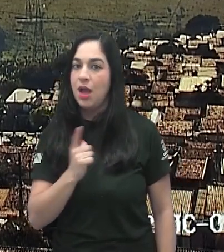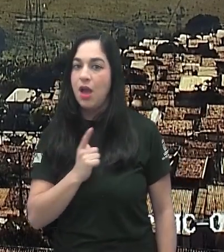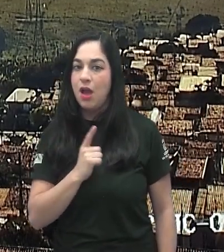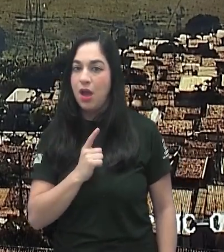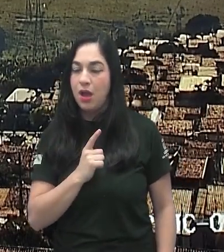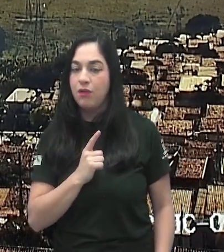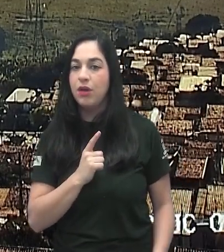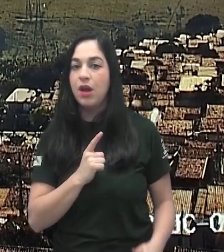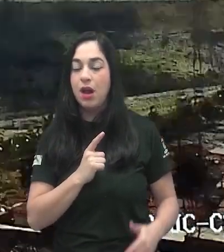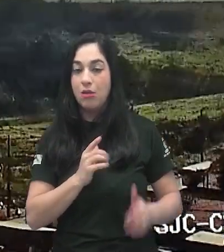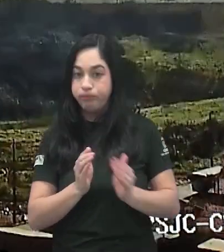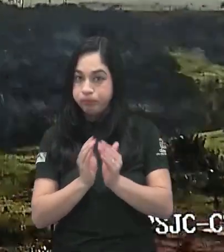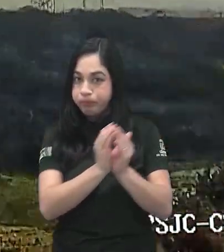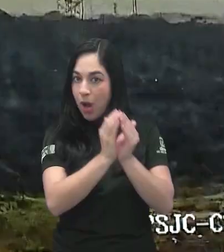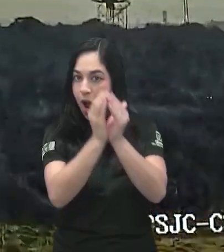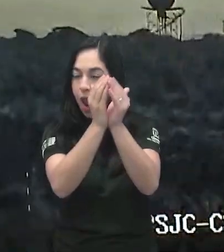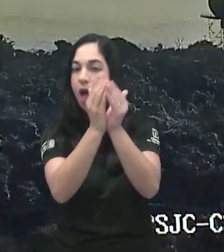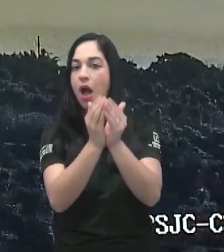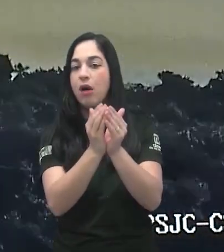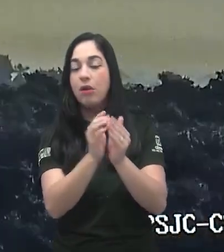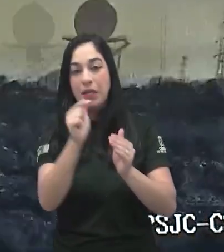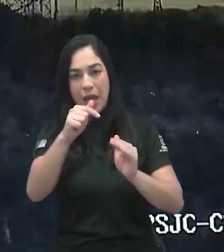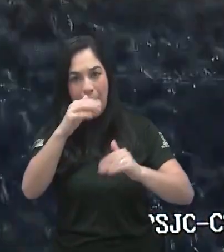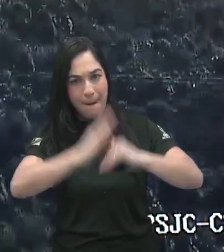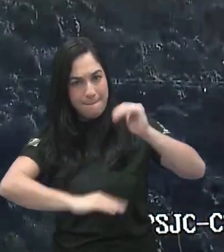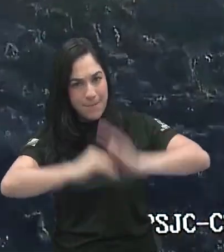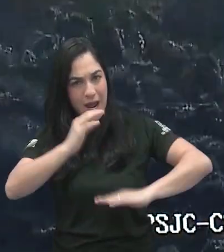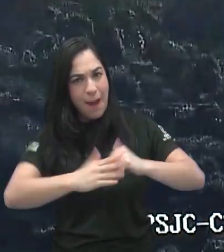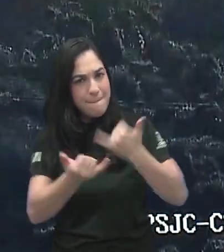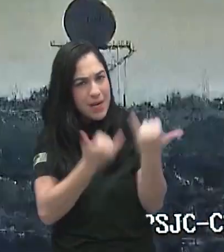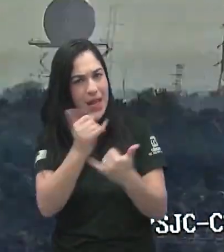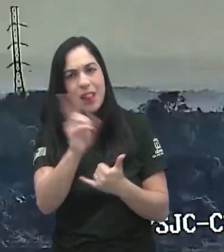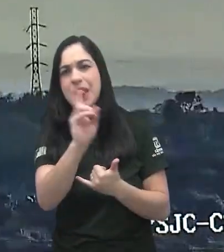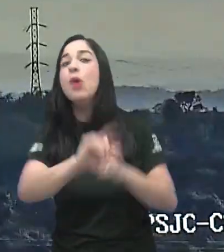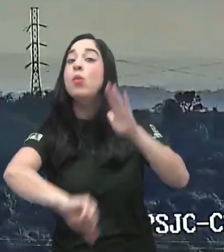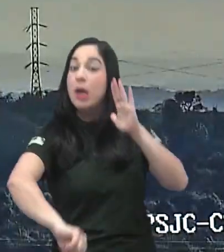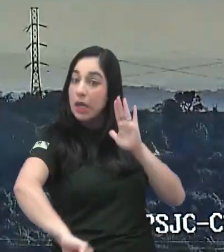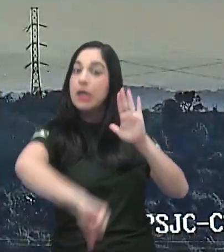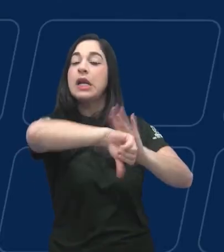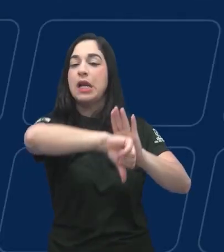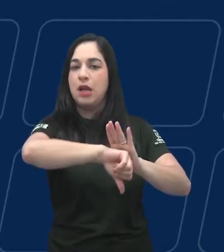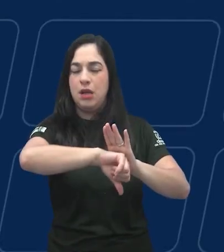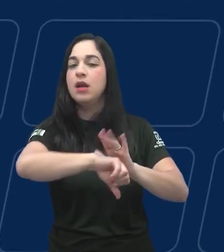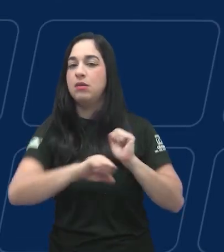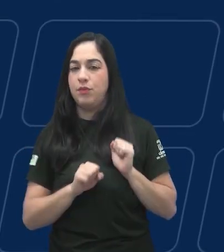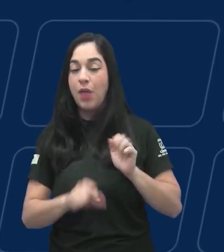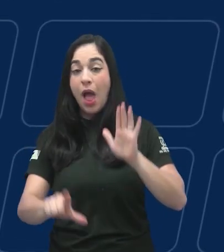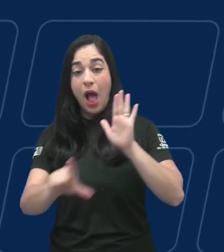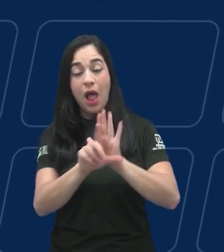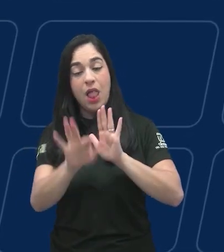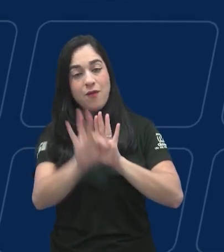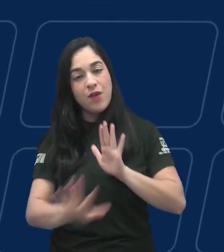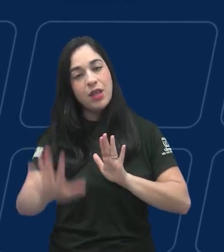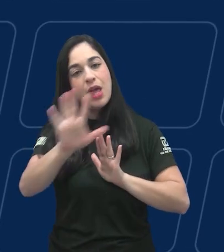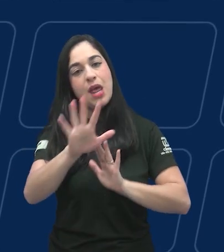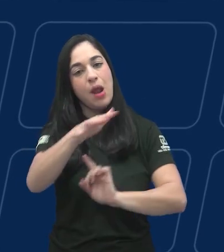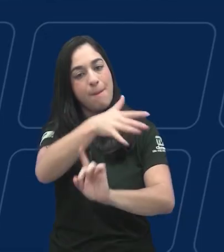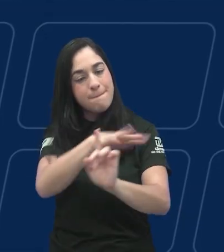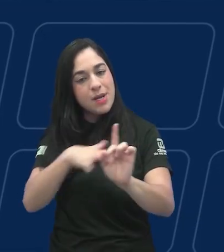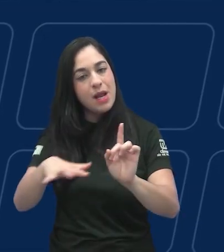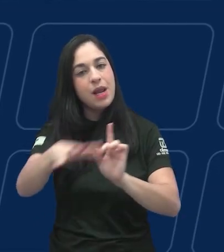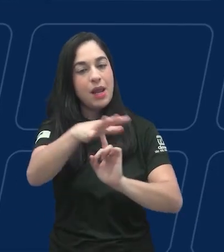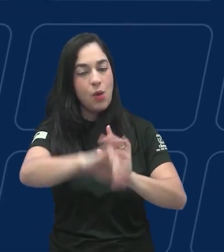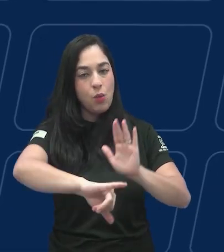52 balões. Mas vale o alerta. Essa prática não é brincadeira, é crime. A legislação é rigorosa. A